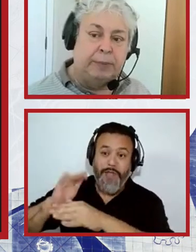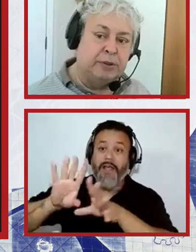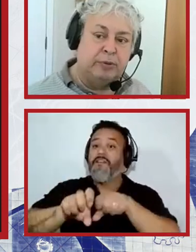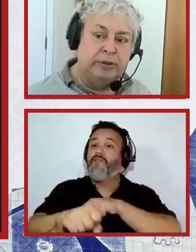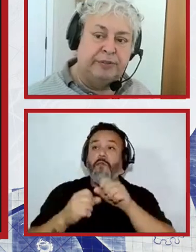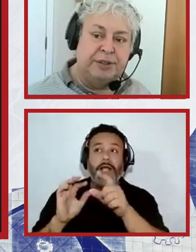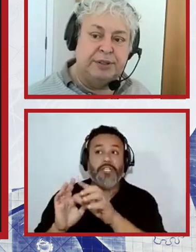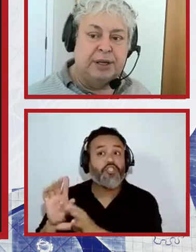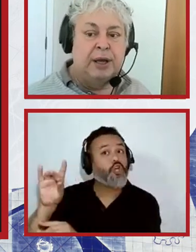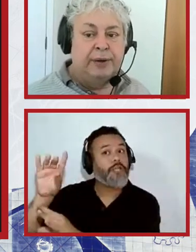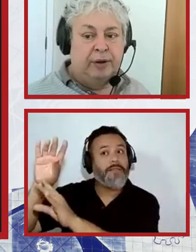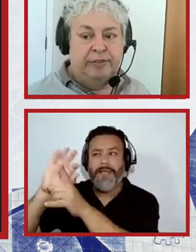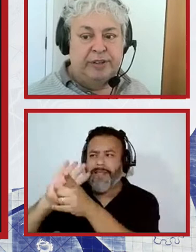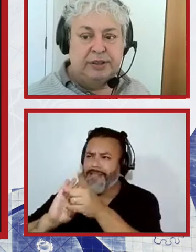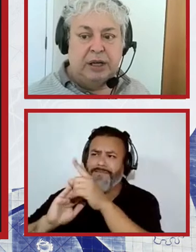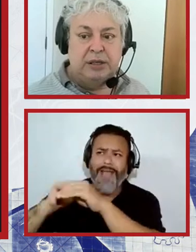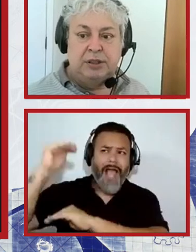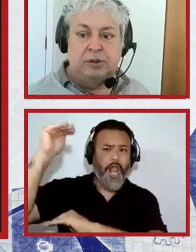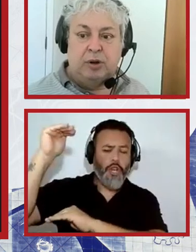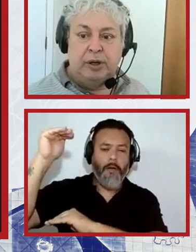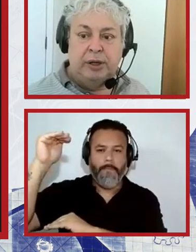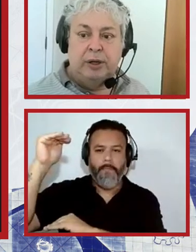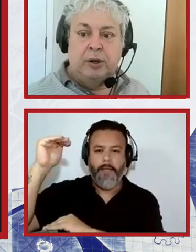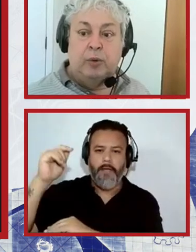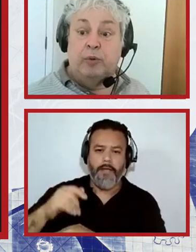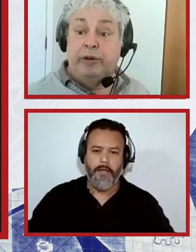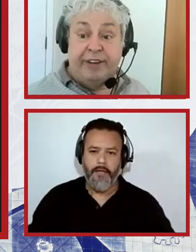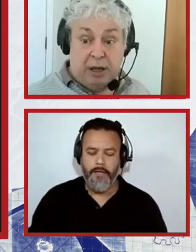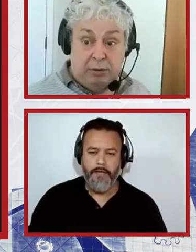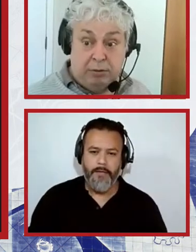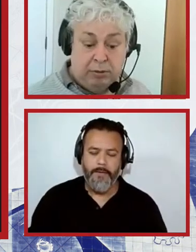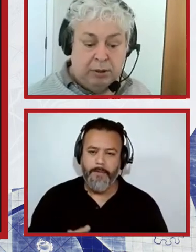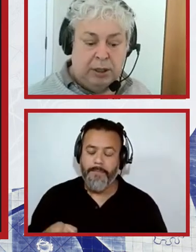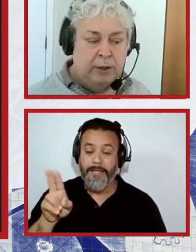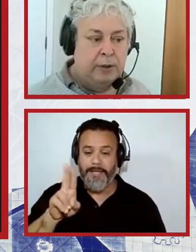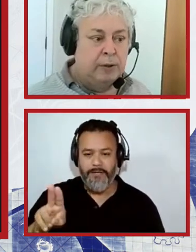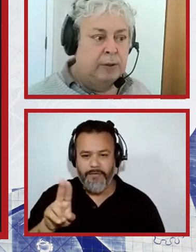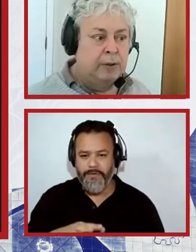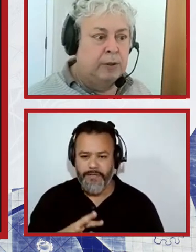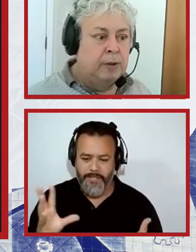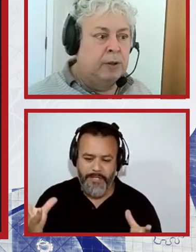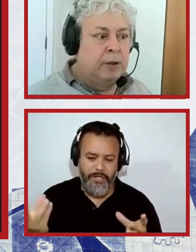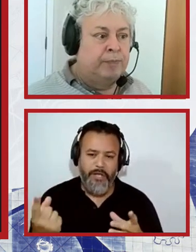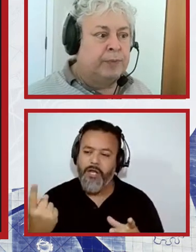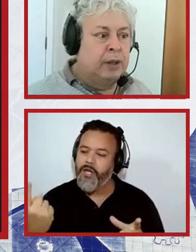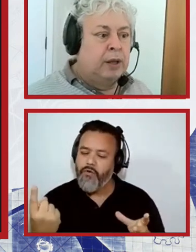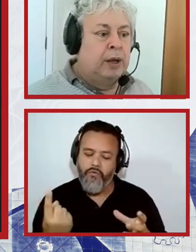com que a vida da pessoa com deficiência na universidade se torne um inferno. Tá?